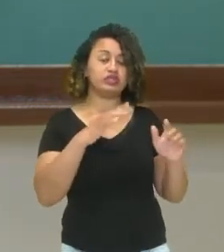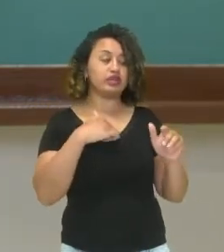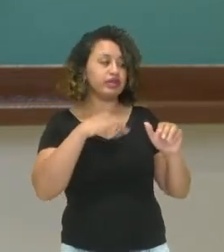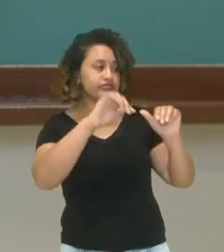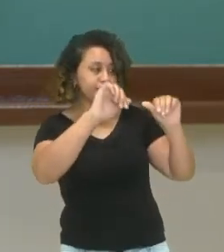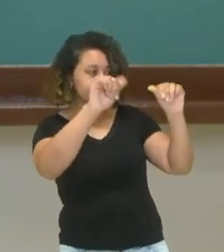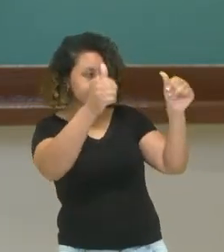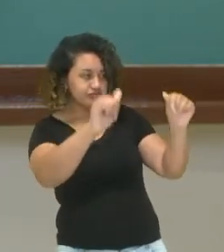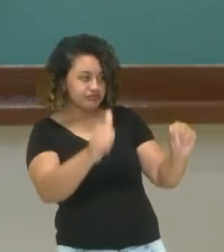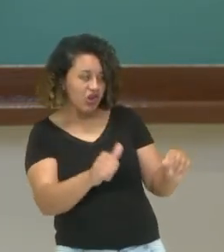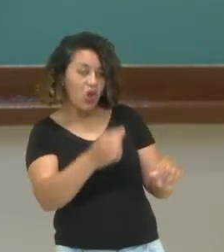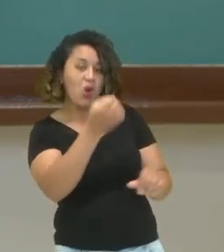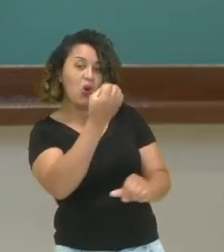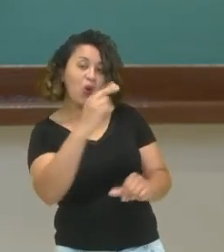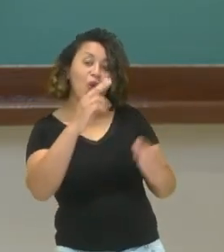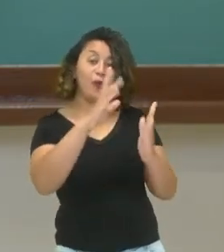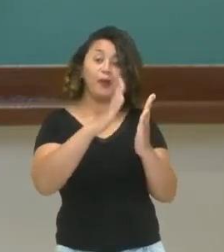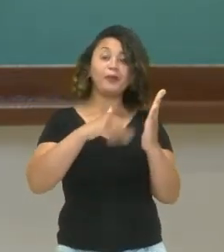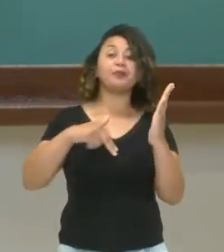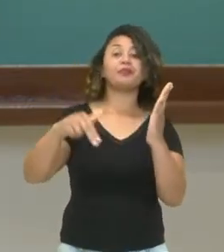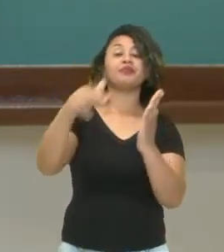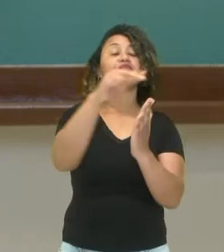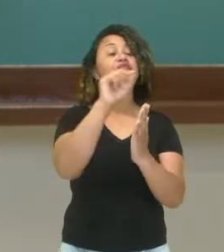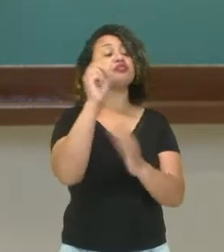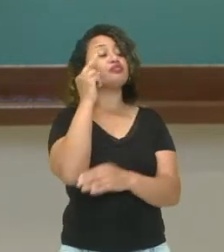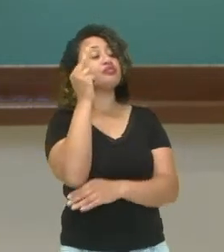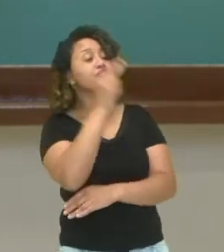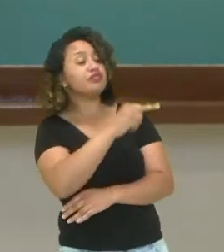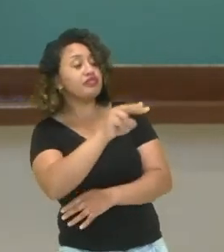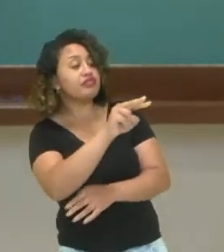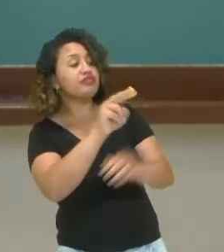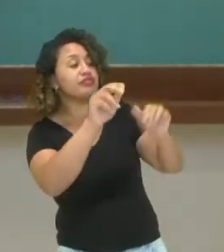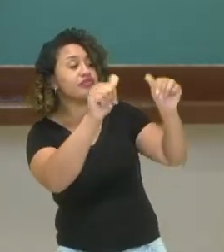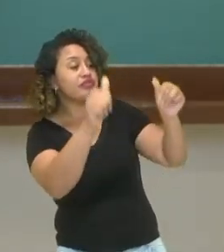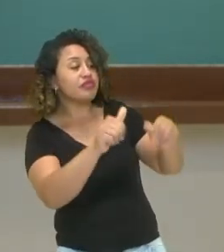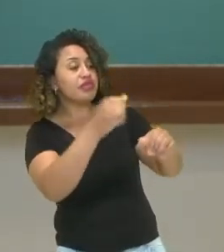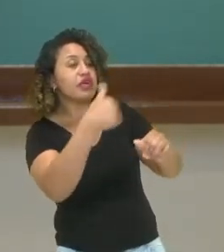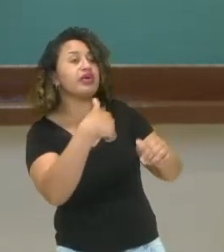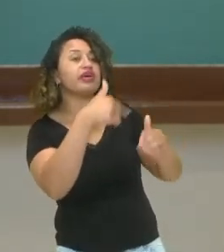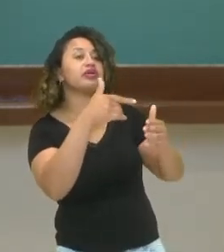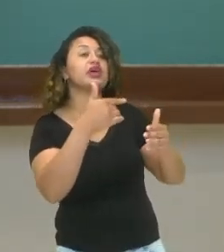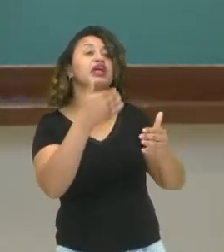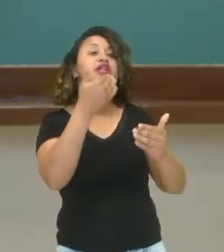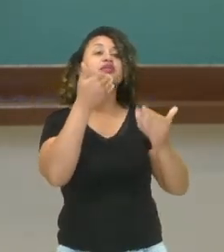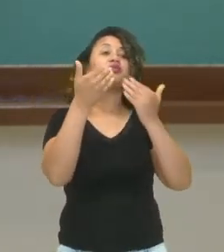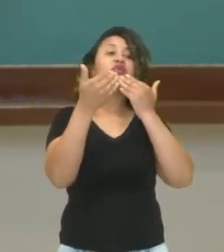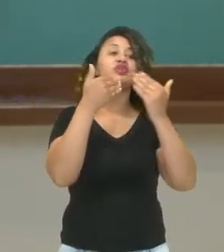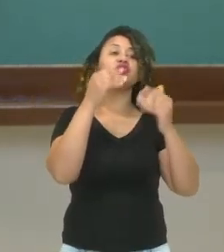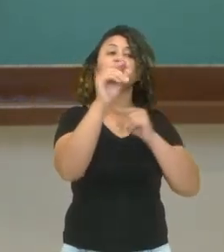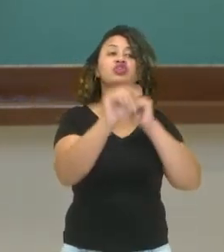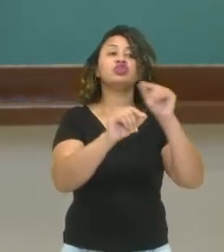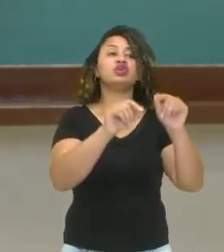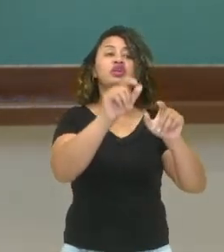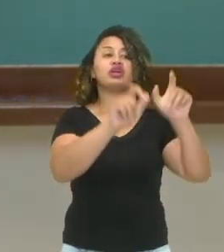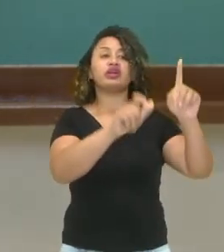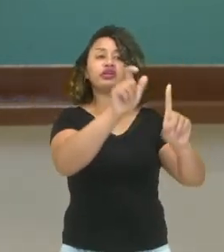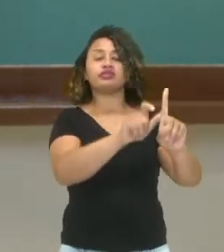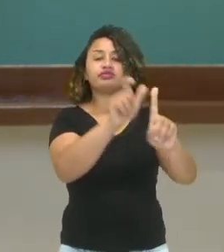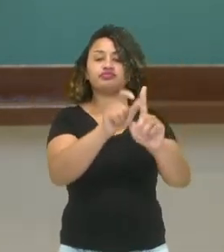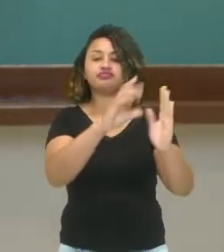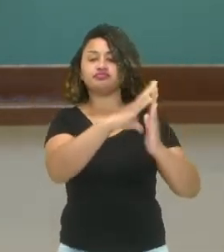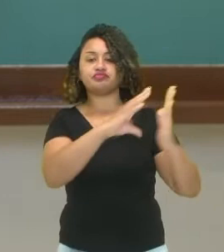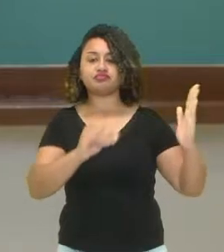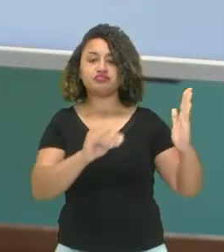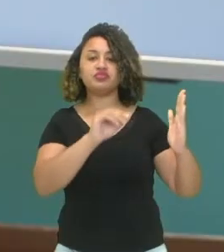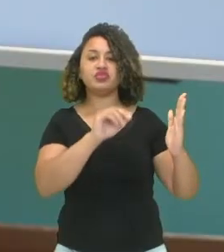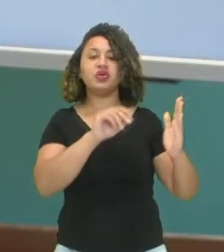ou pintava o que ele estava vendo. Tá? Então, ele exigia posições dos personagens, dos modelos, que